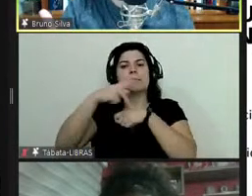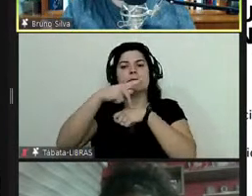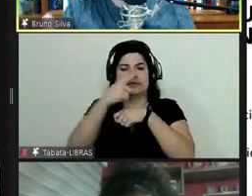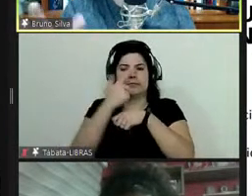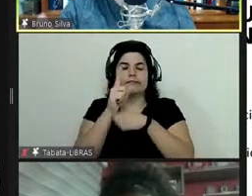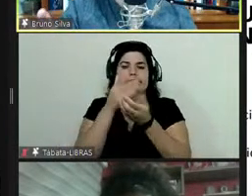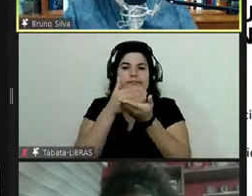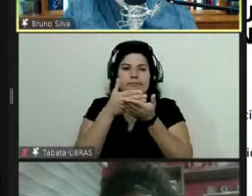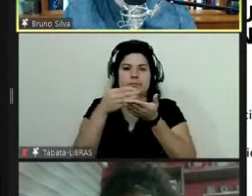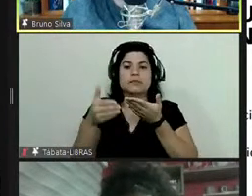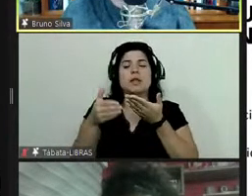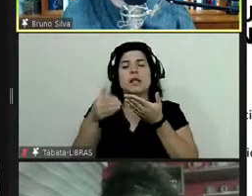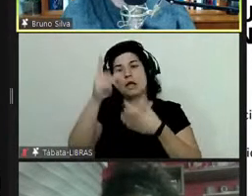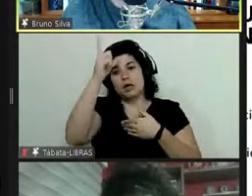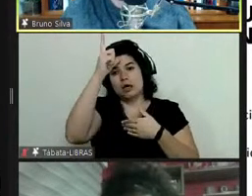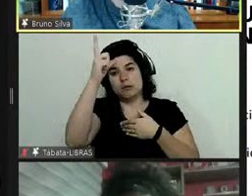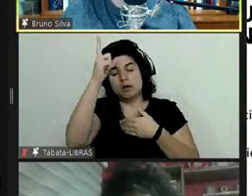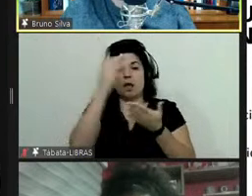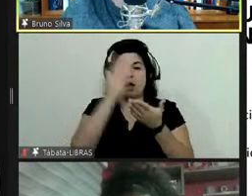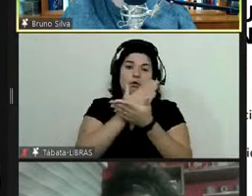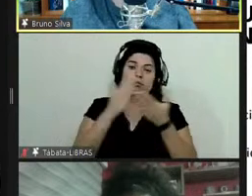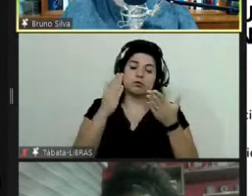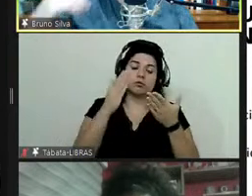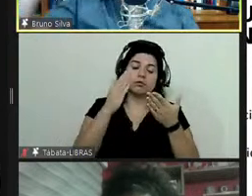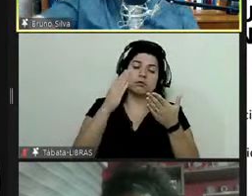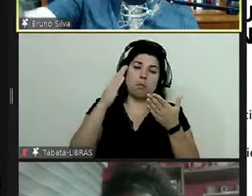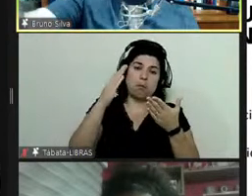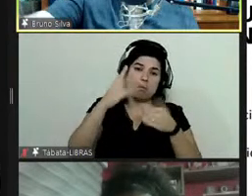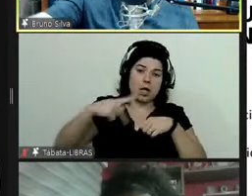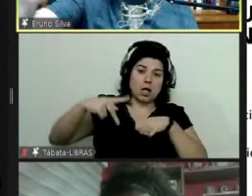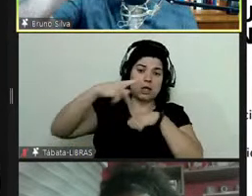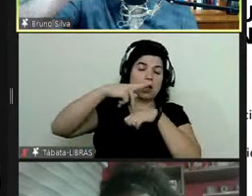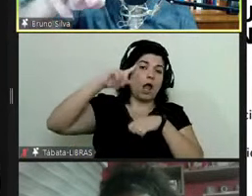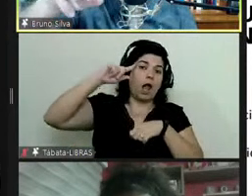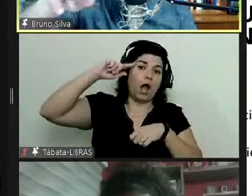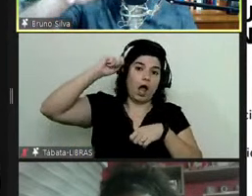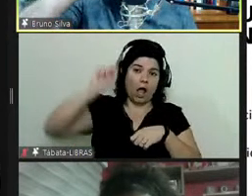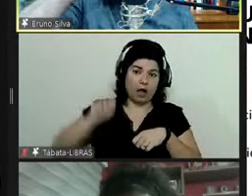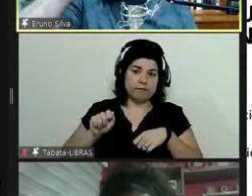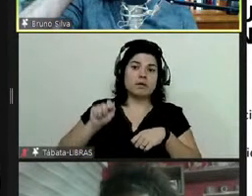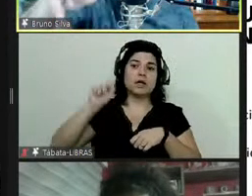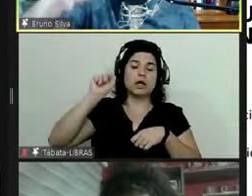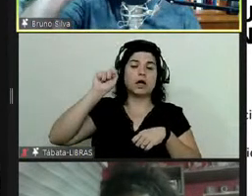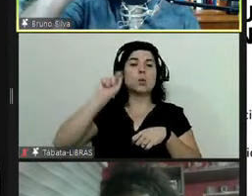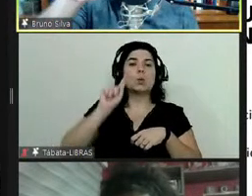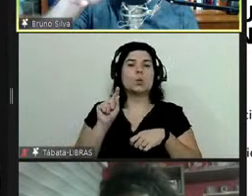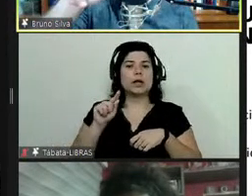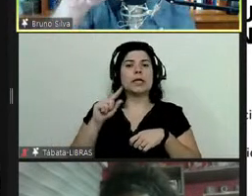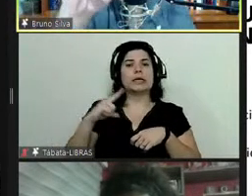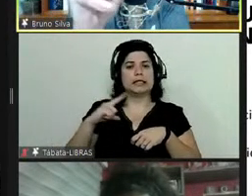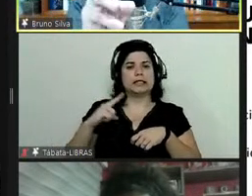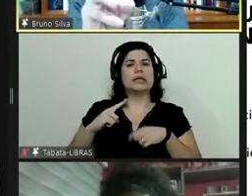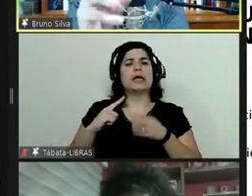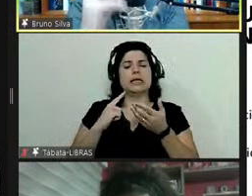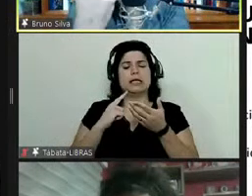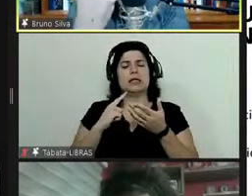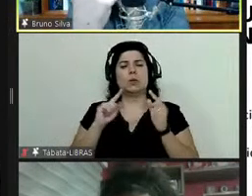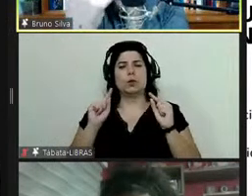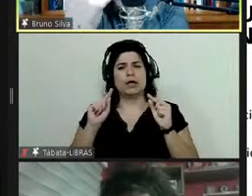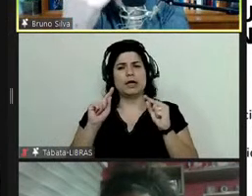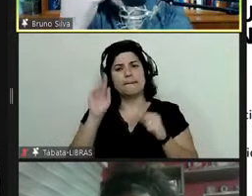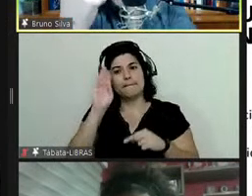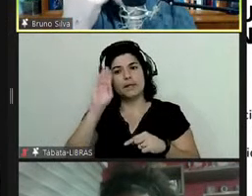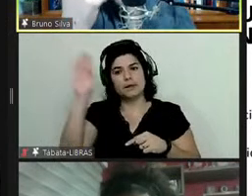com exceção da Alemanha que alguns países da África que são países menores todos os demais são países que tem pelo menos duas características muito importantes